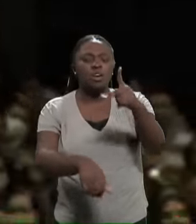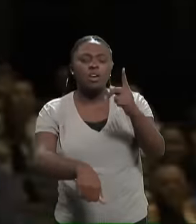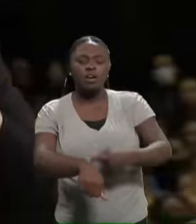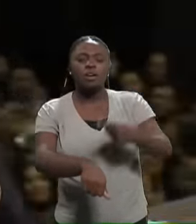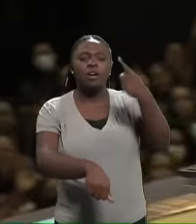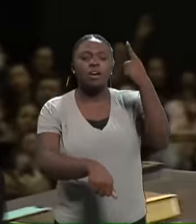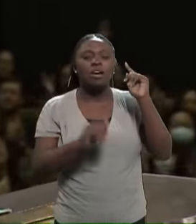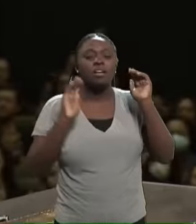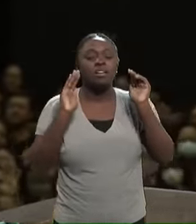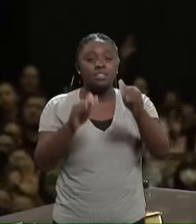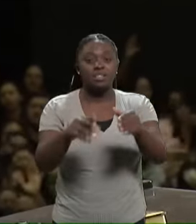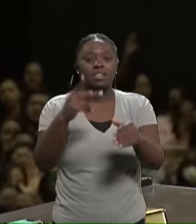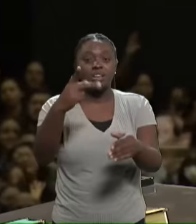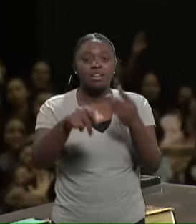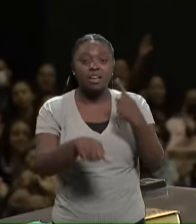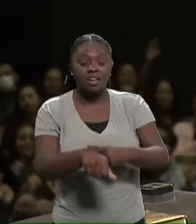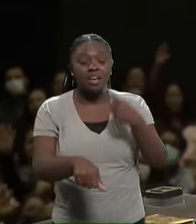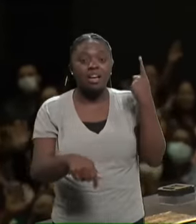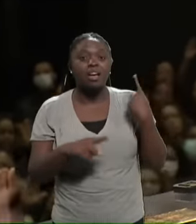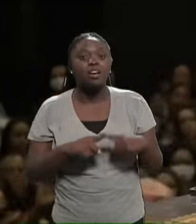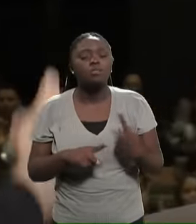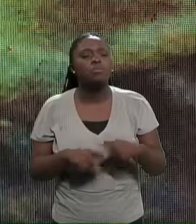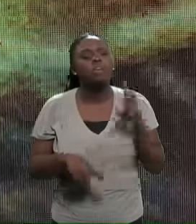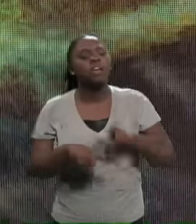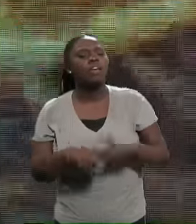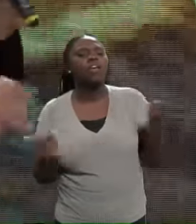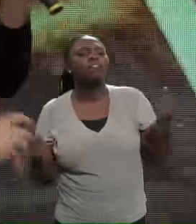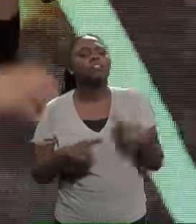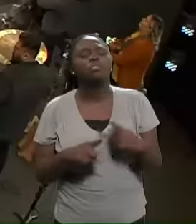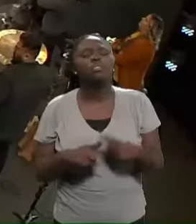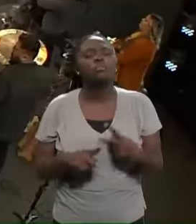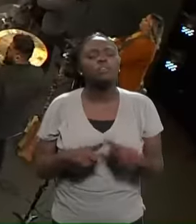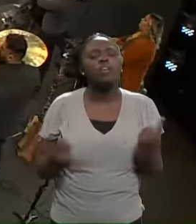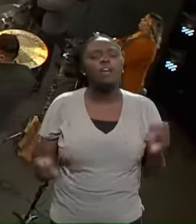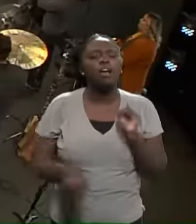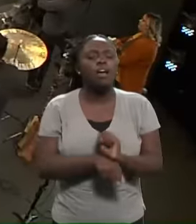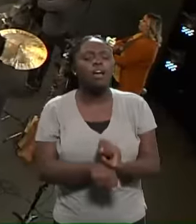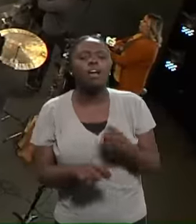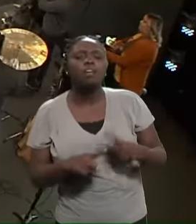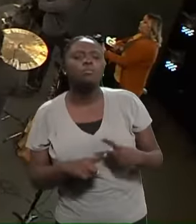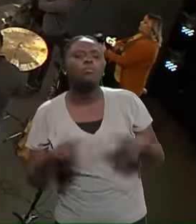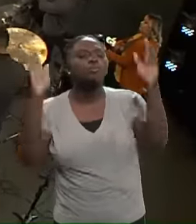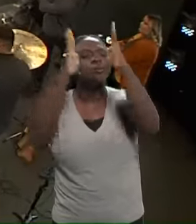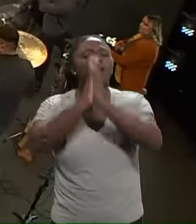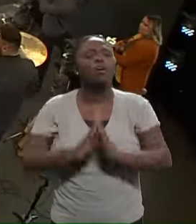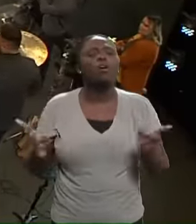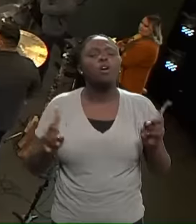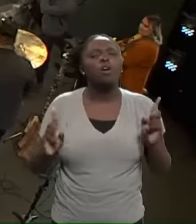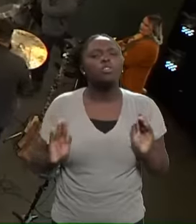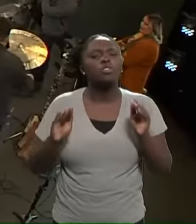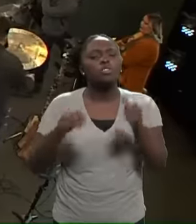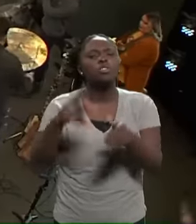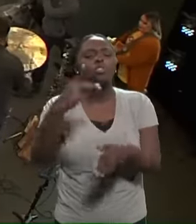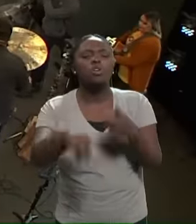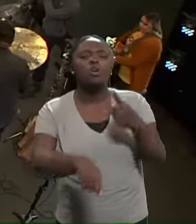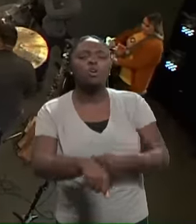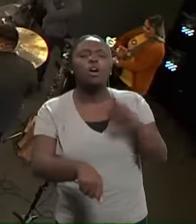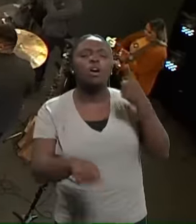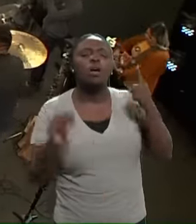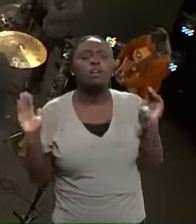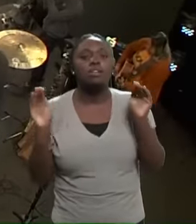tua hora, chegou a tua hora. Por que está sentado? Por que está calado? Por que não está adorando? Chegou a tua vez, chegou a tua